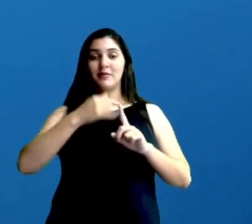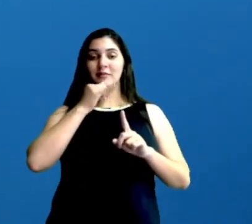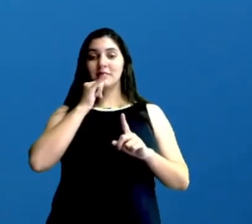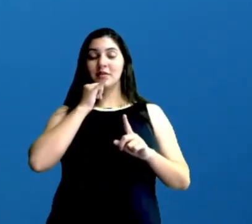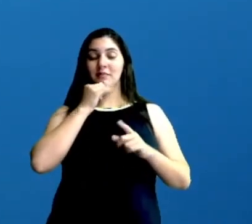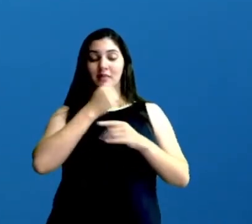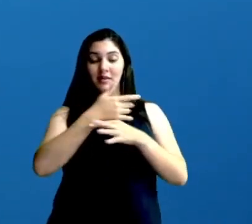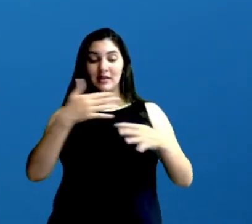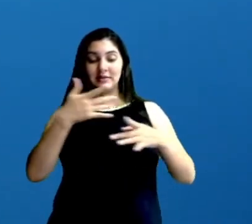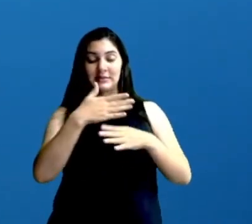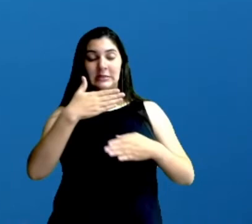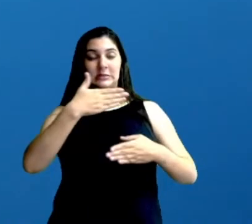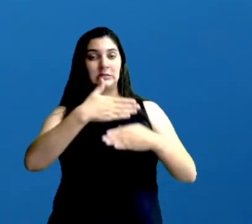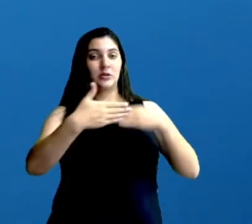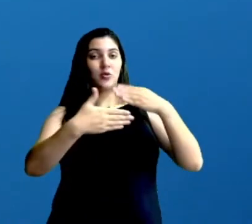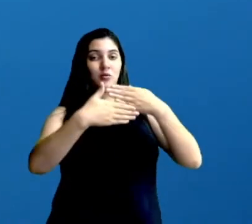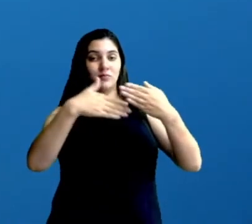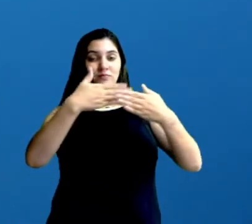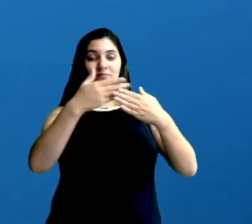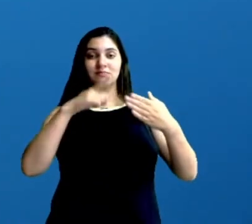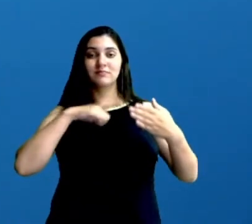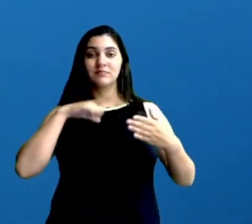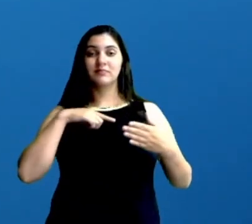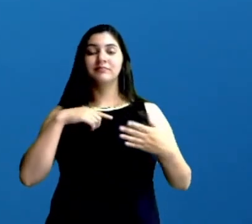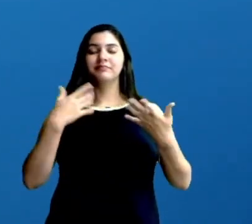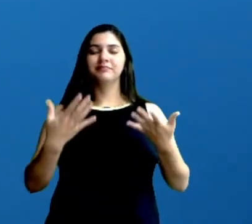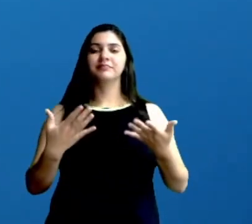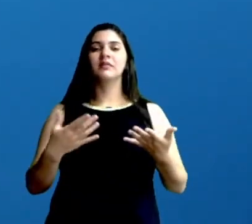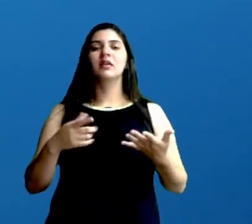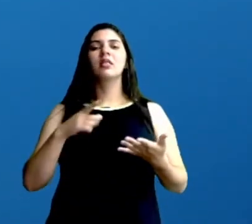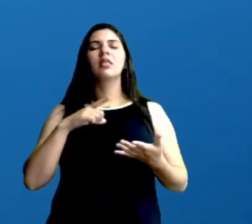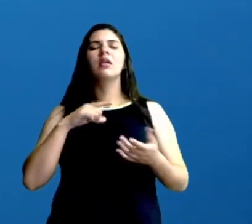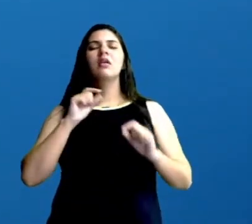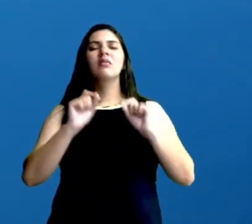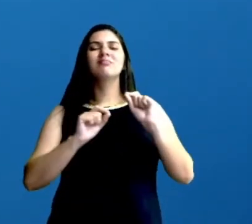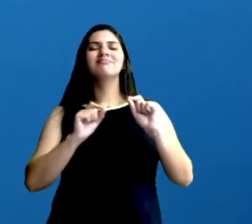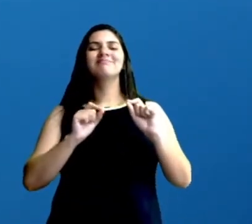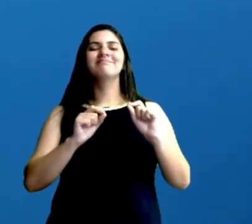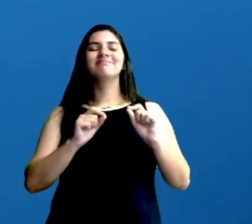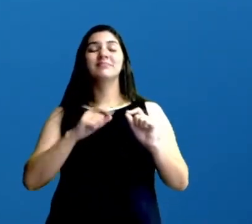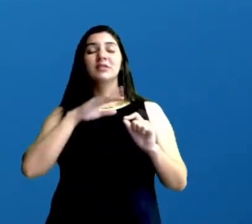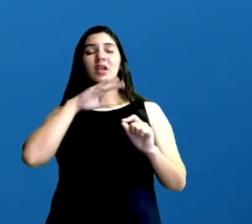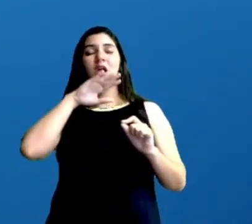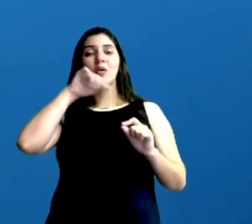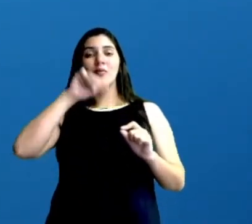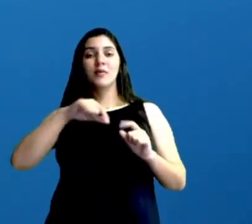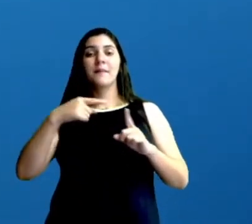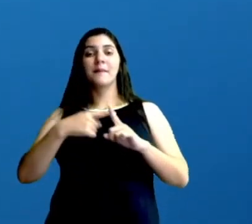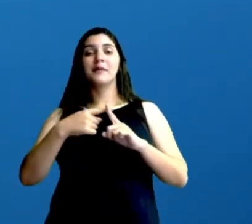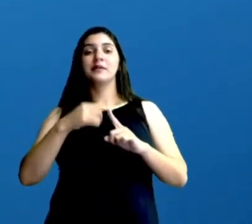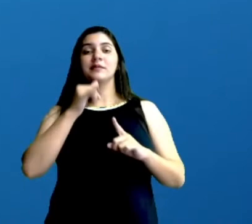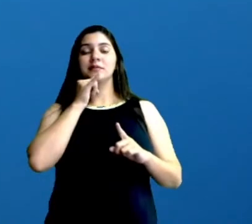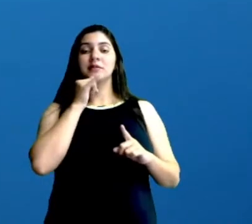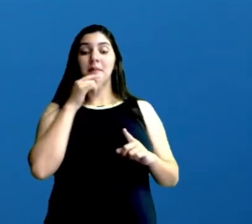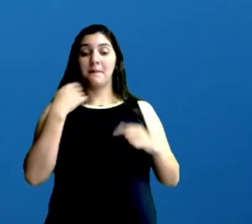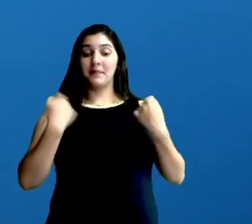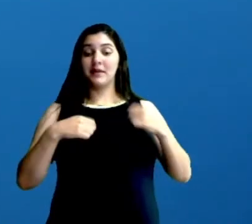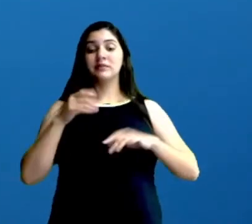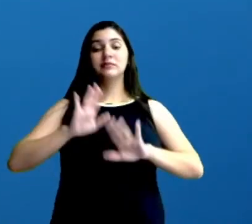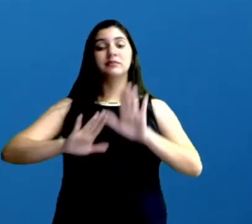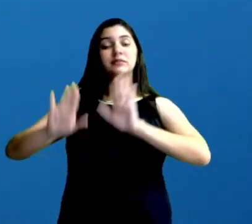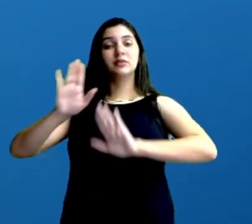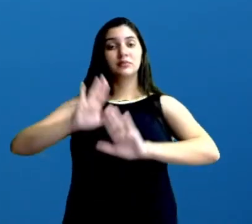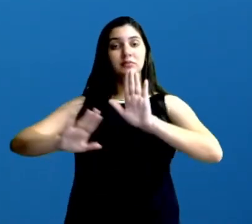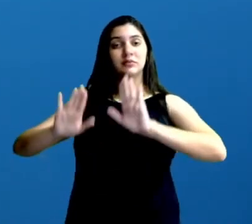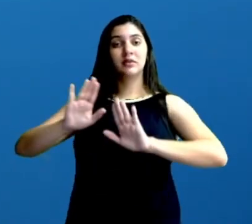nas construções que elas têm, e às vezes isso é de forma demasiada, né? Então a gente tem que ter esse cuidado